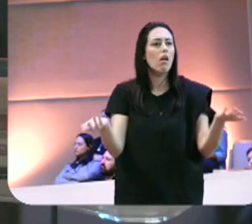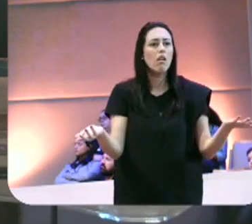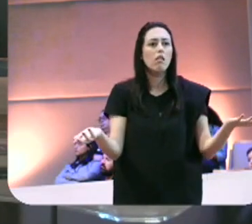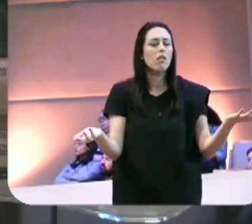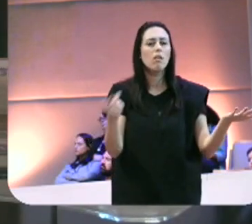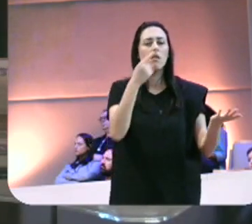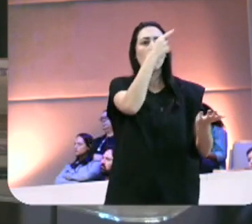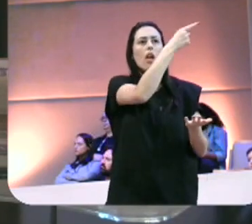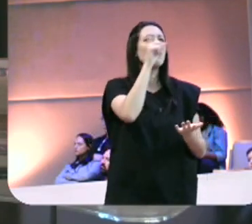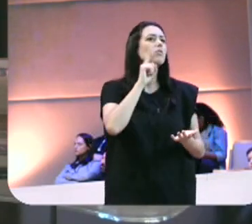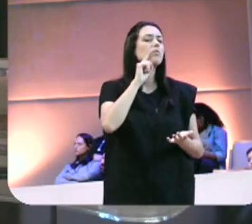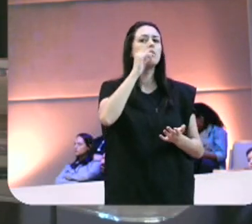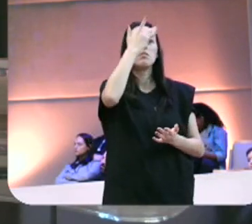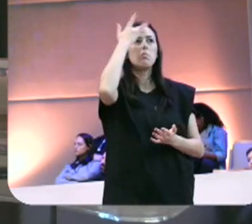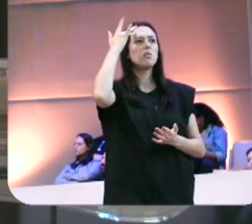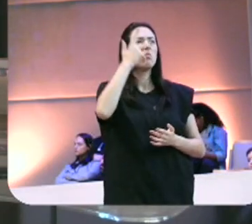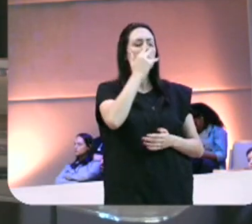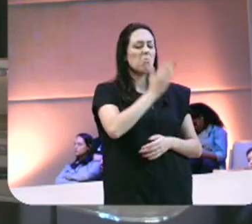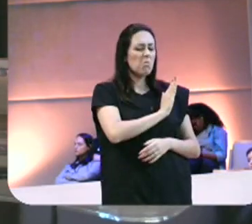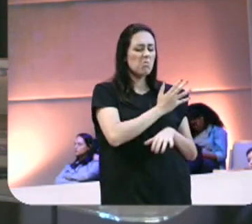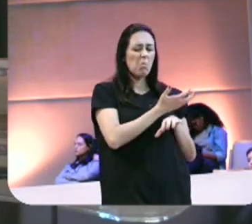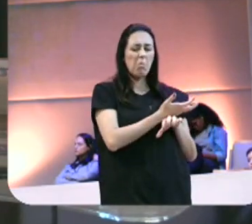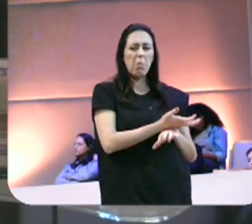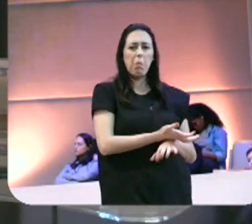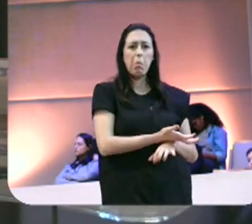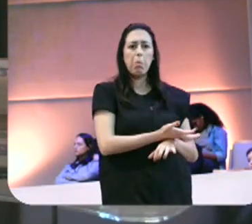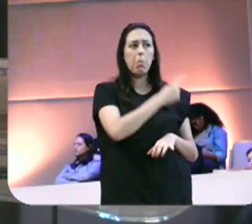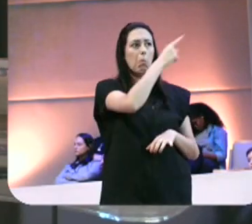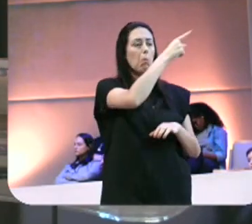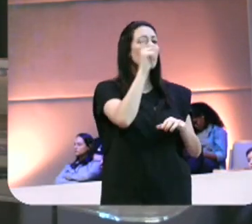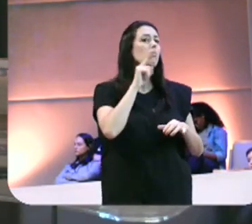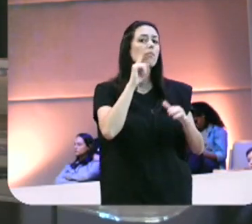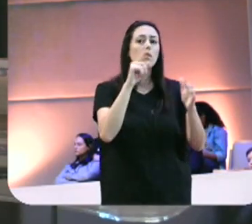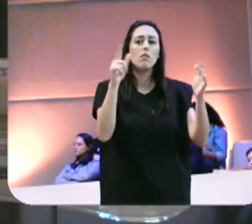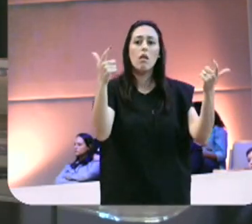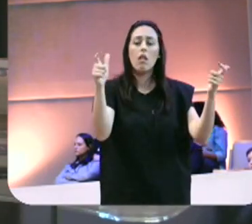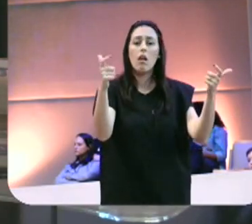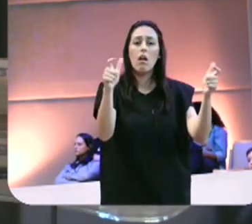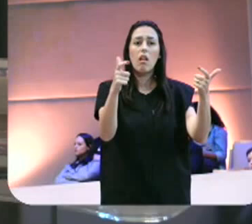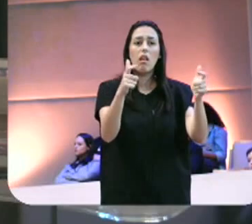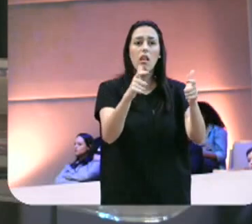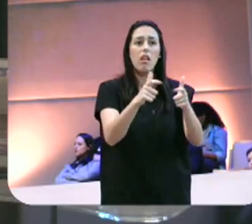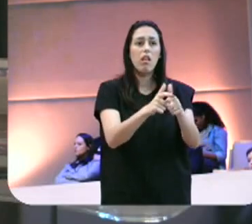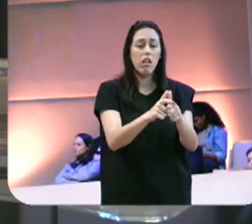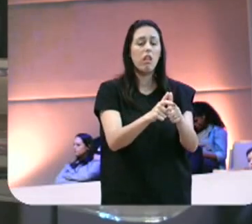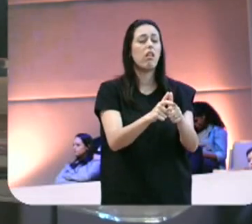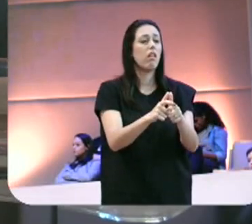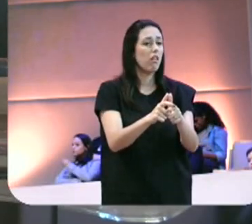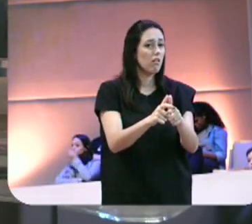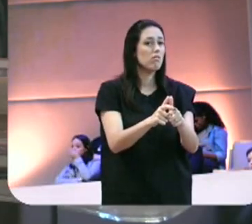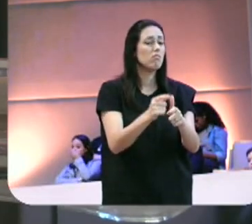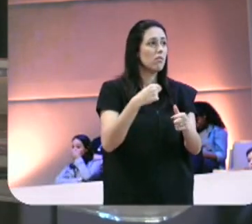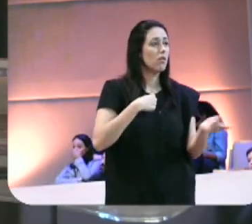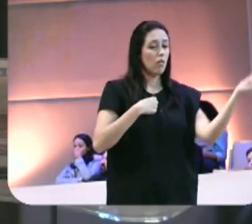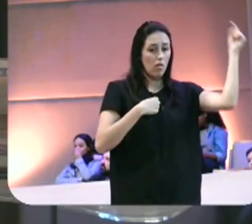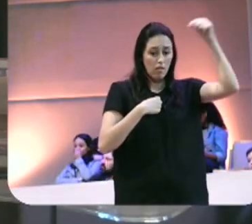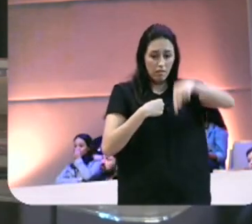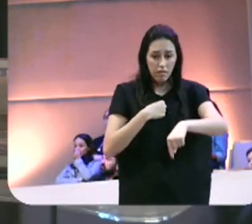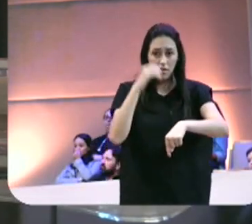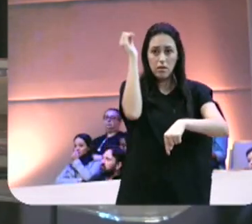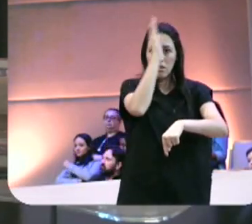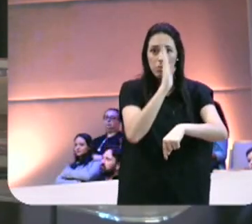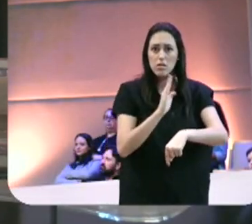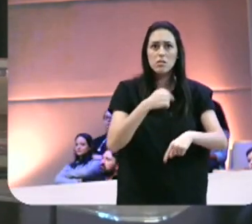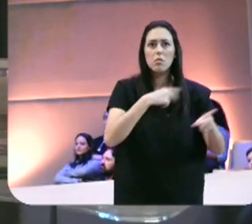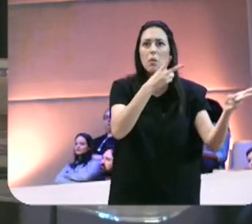não quer saber da palavra de Deus. Essa maré, você vê ela se encolhendo. Ao mesmo passo que eu venho para a minha nação, venho para a minha pátria